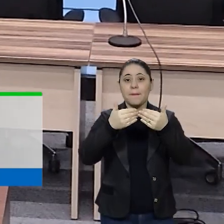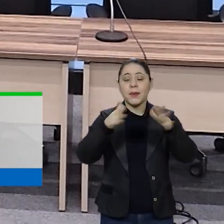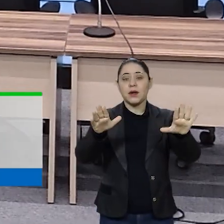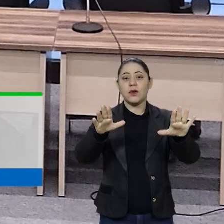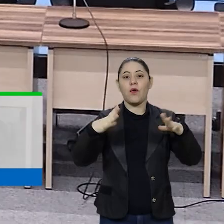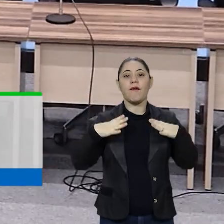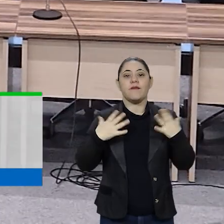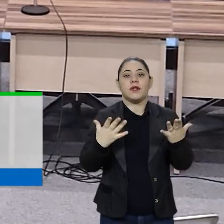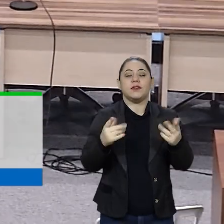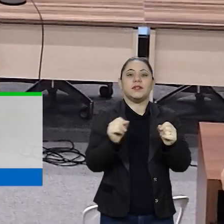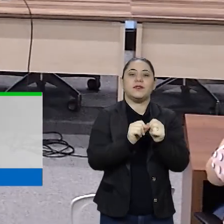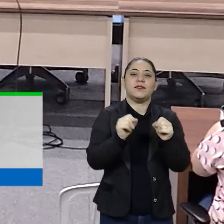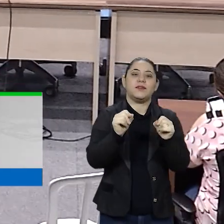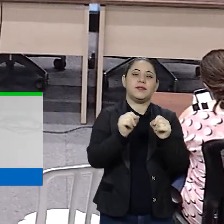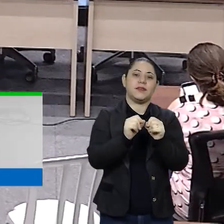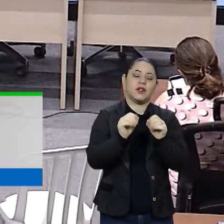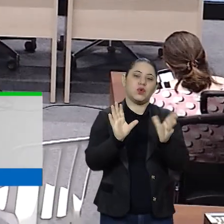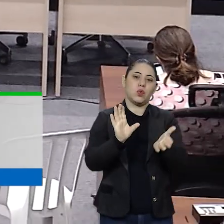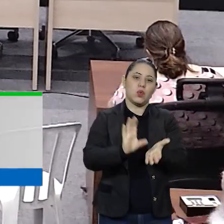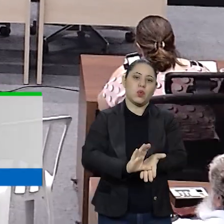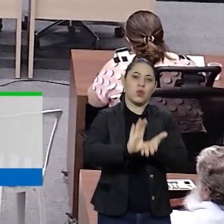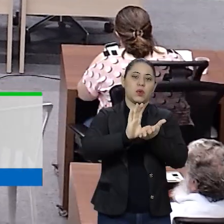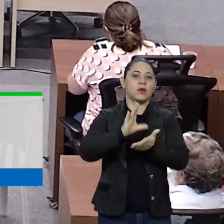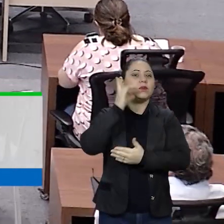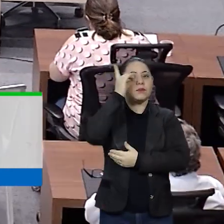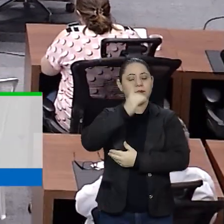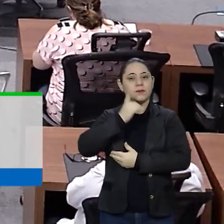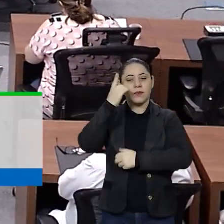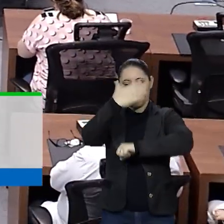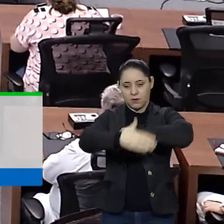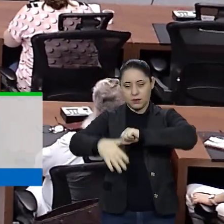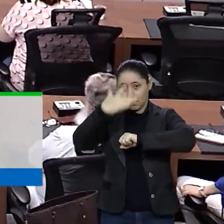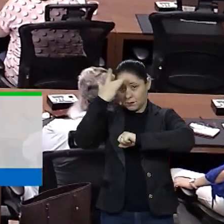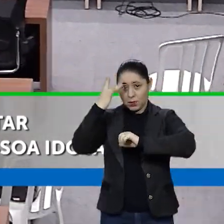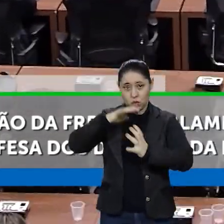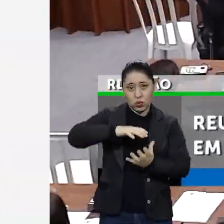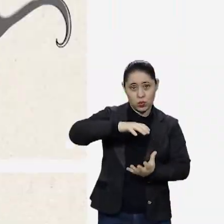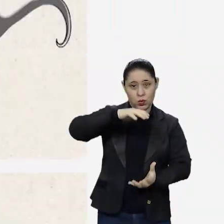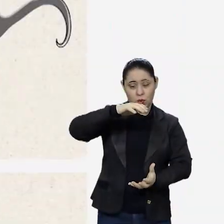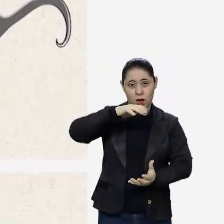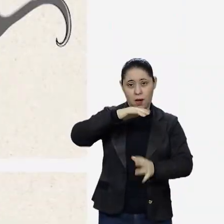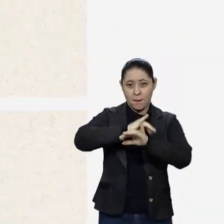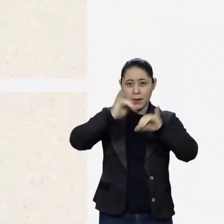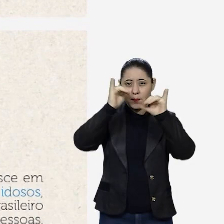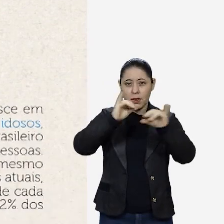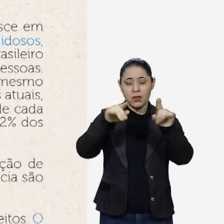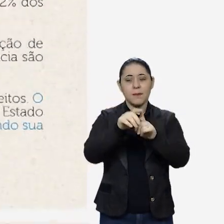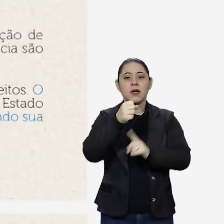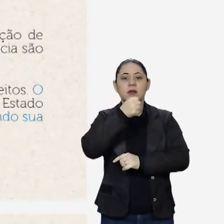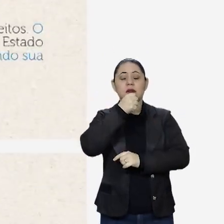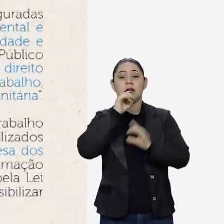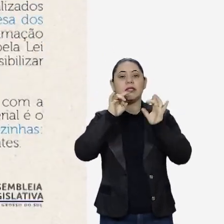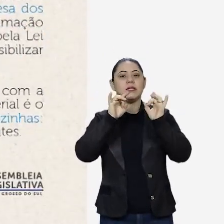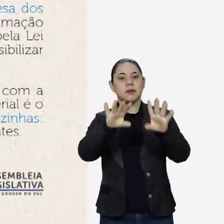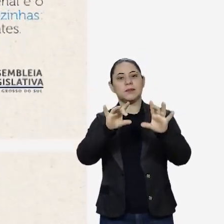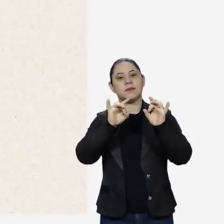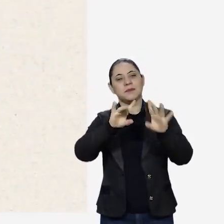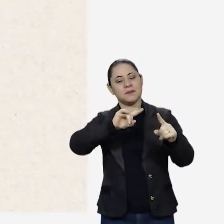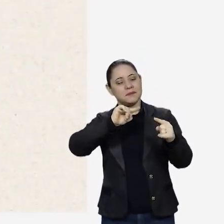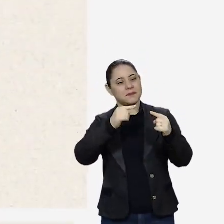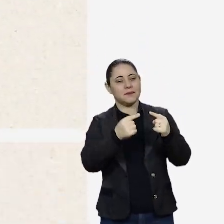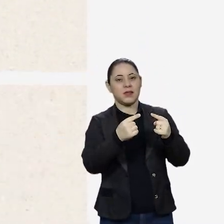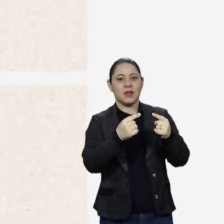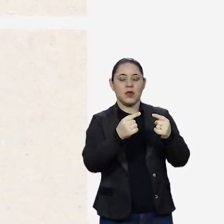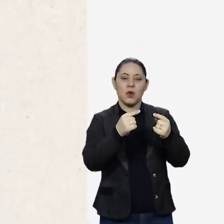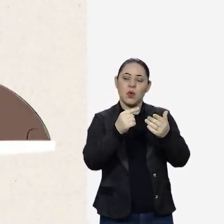vivo dos eventos promovidos pela Frente Parlamentar em Defesa da Pessoa Idosa e a publicação de reportagens especiais